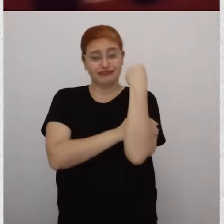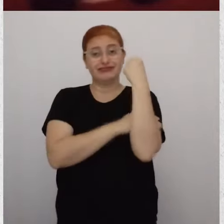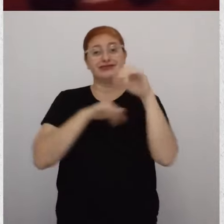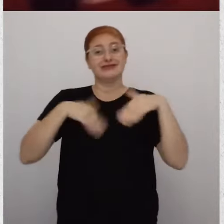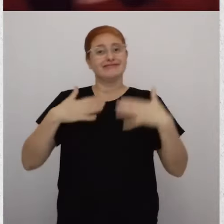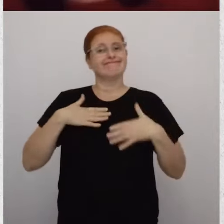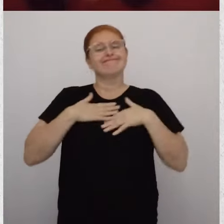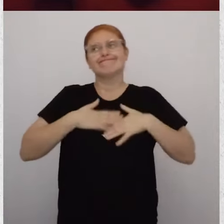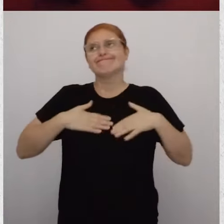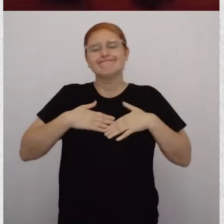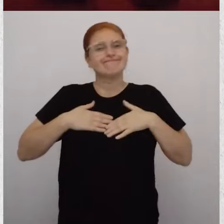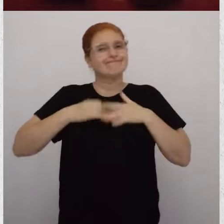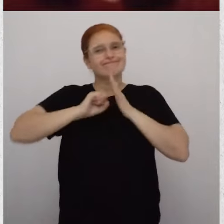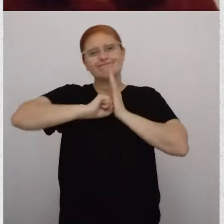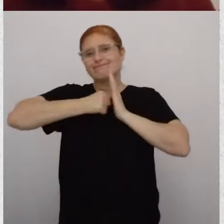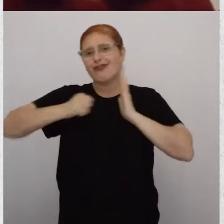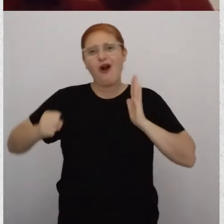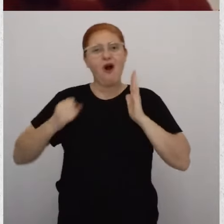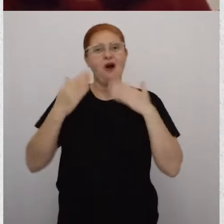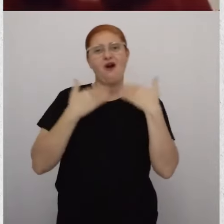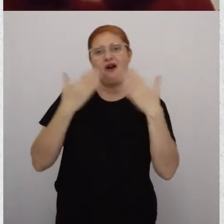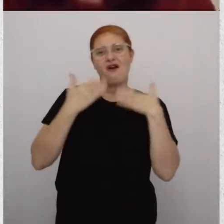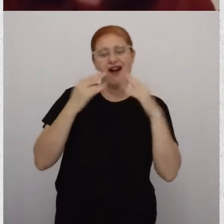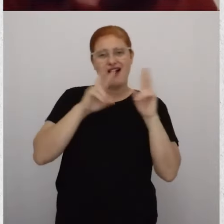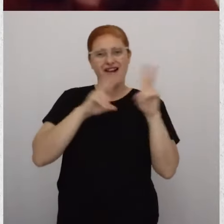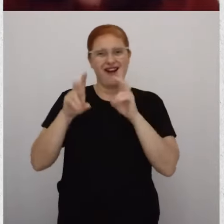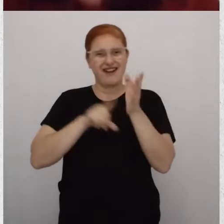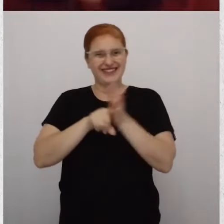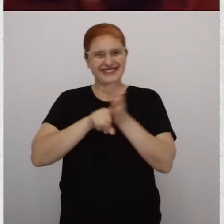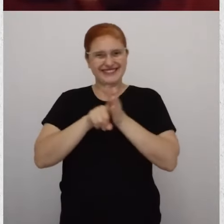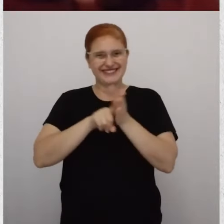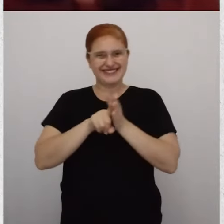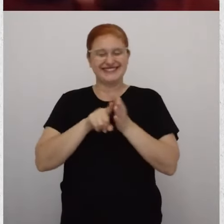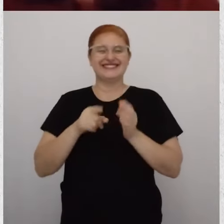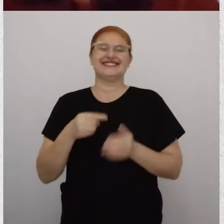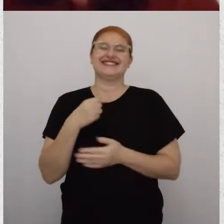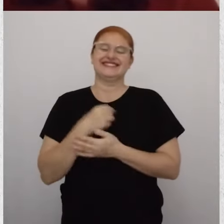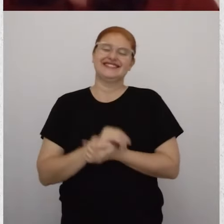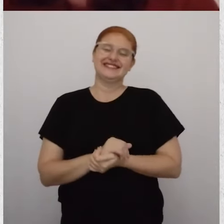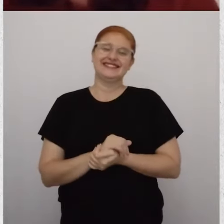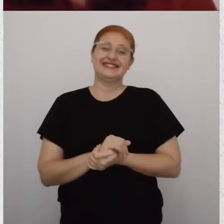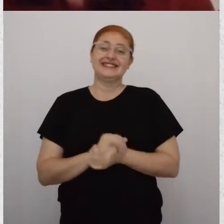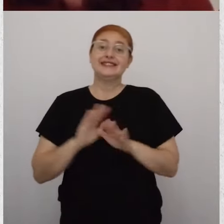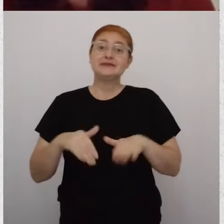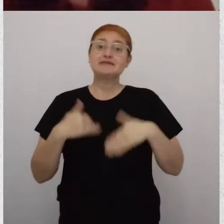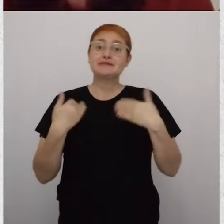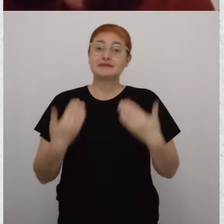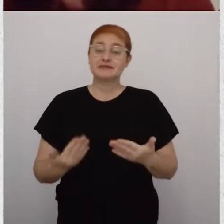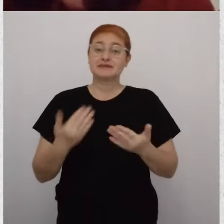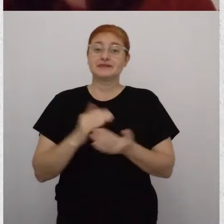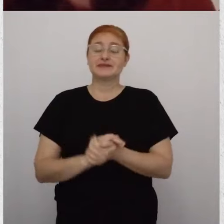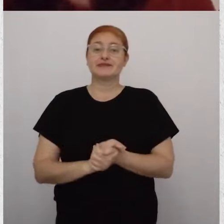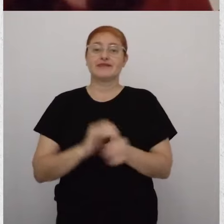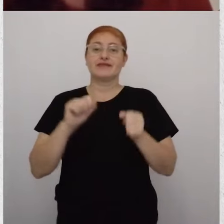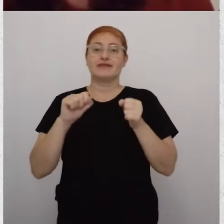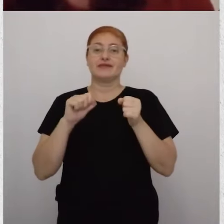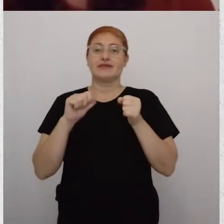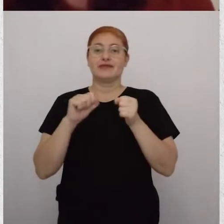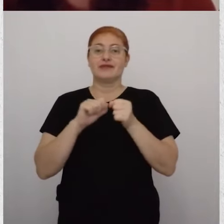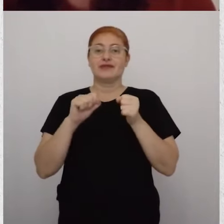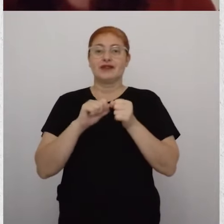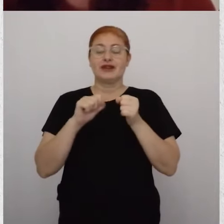um prazer enorme estar aqui conversando sobre essa pesquisa contigo. Bom, eu fiz o mestrado